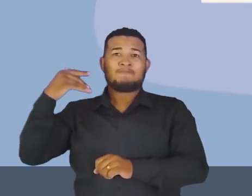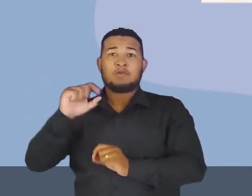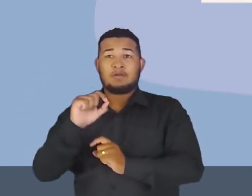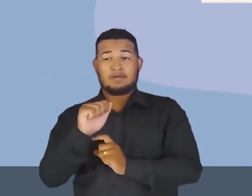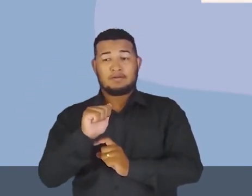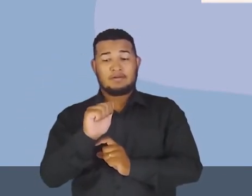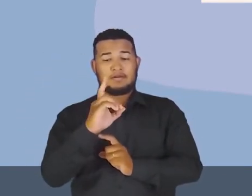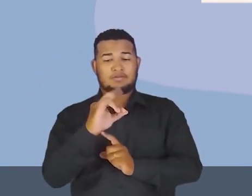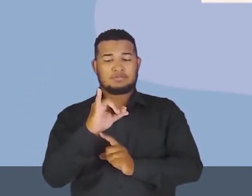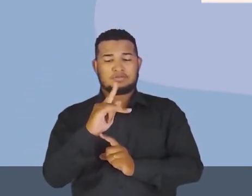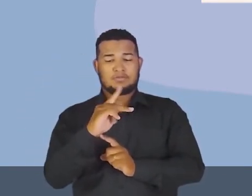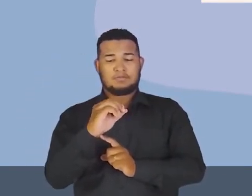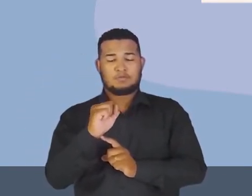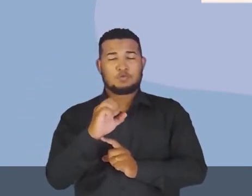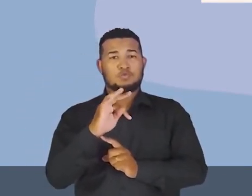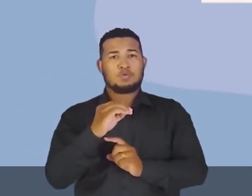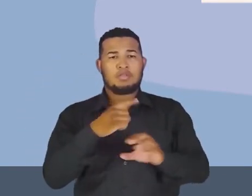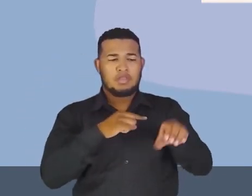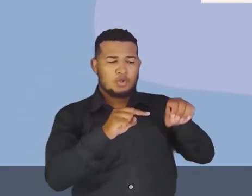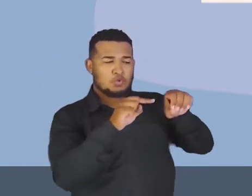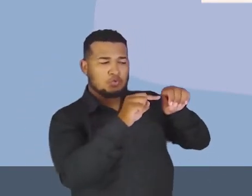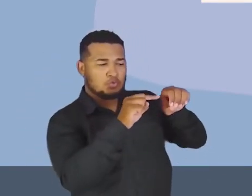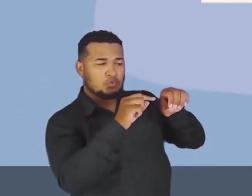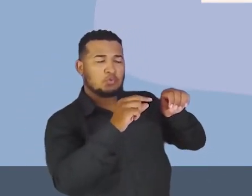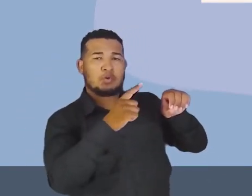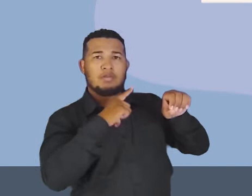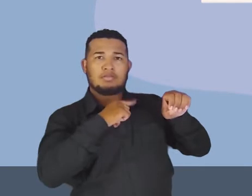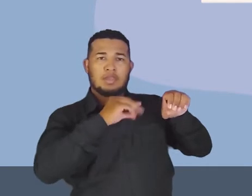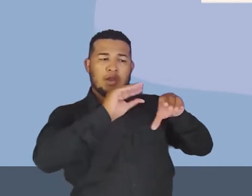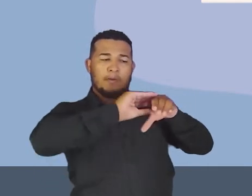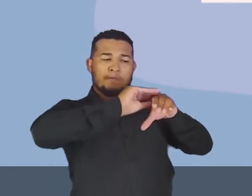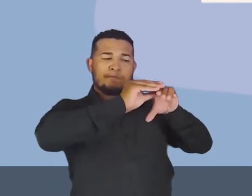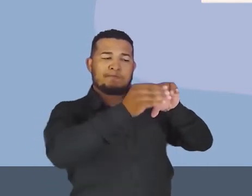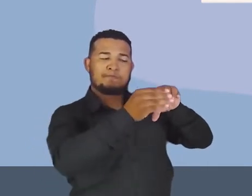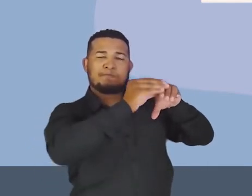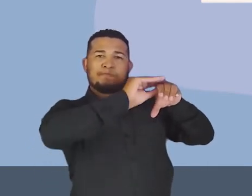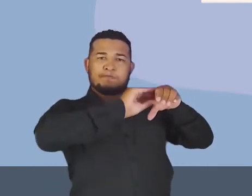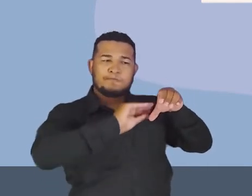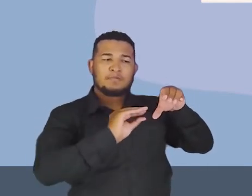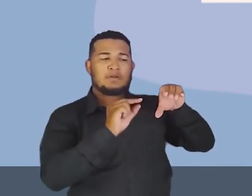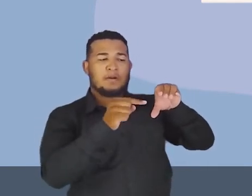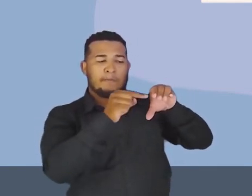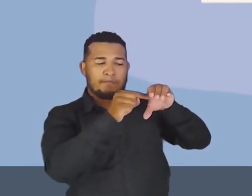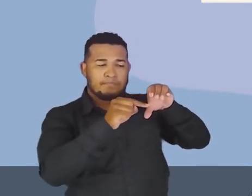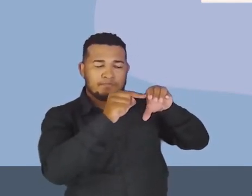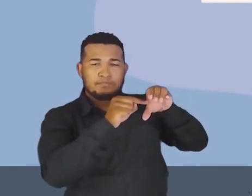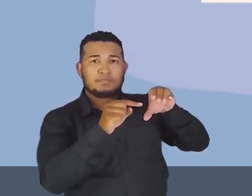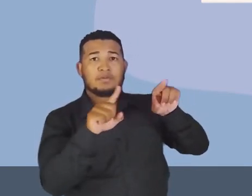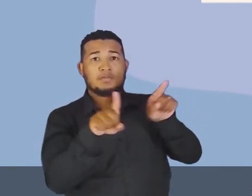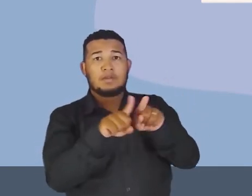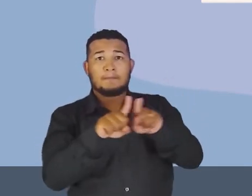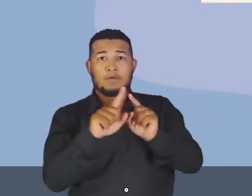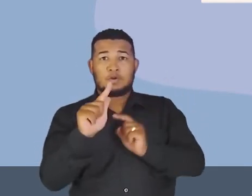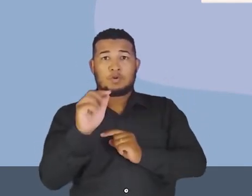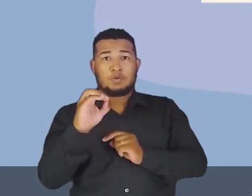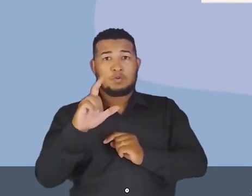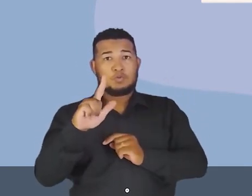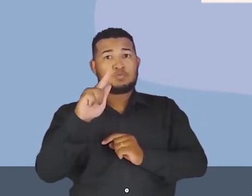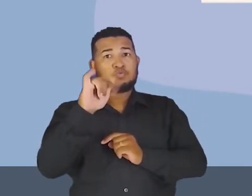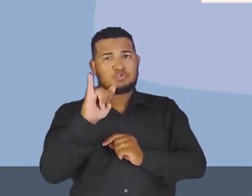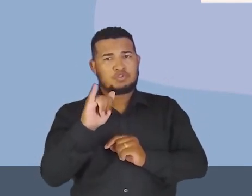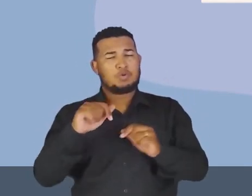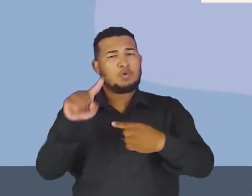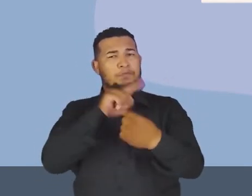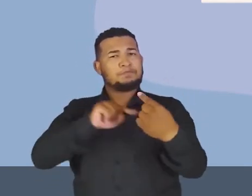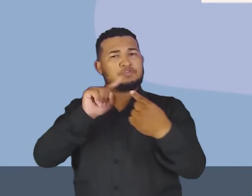Um adipócito, ele vai conter núcleo, ele vai conter citoplasma e ele vai conter outras organelas também, como o complexo de Golgi, né? Que tem a